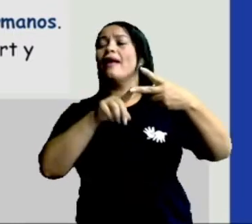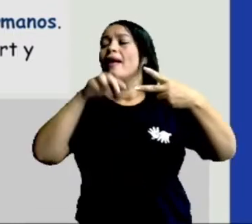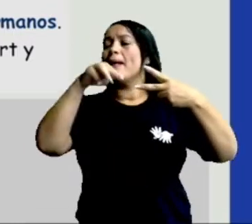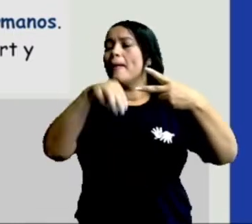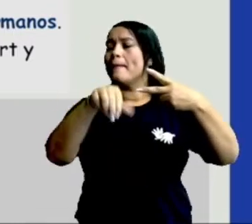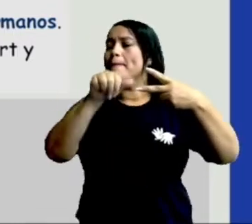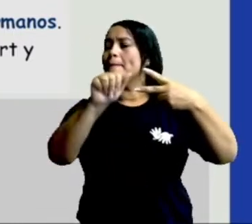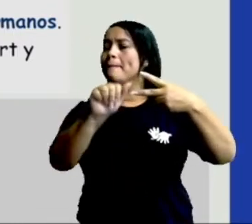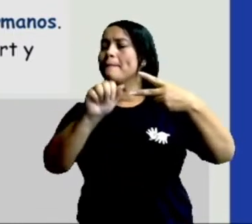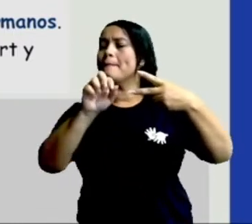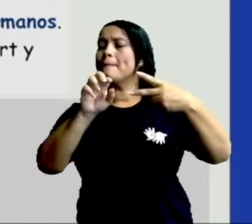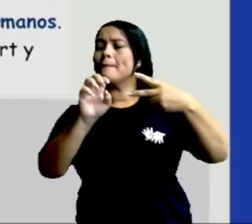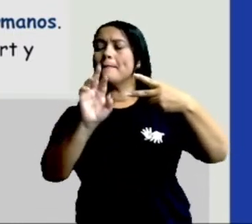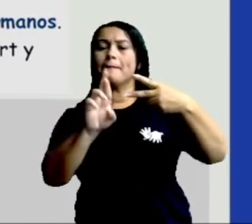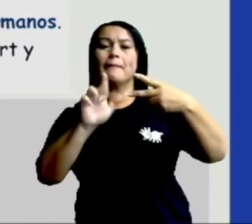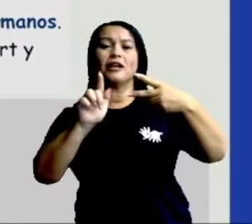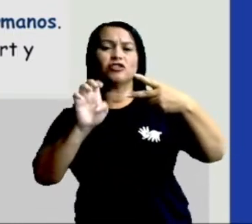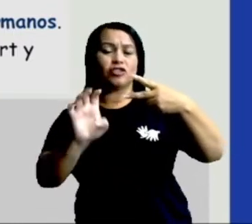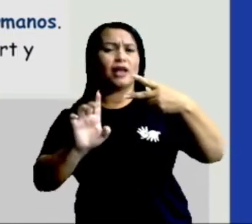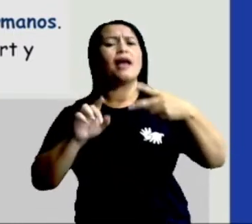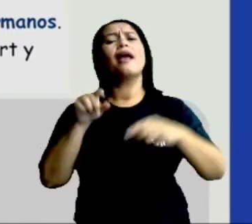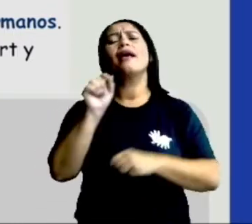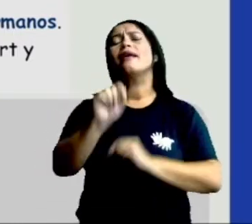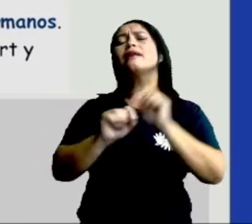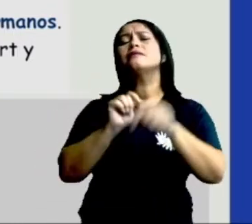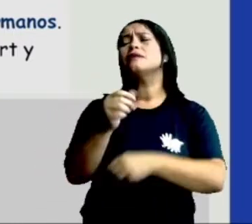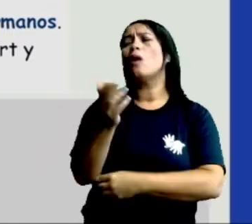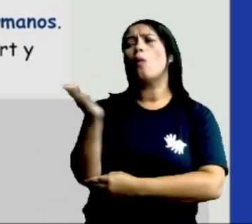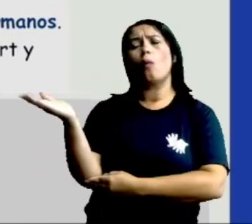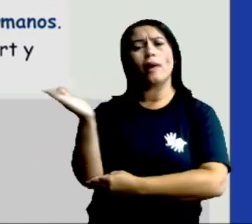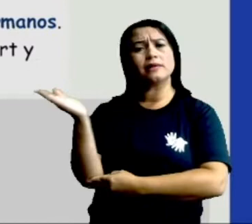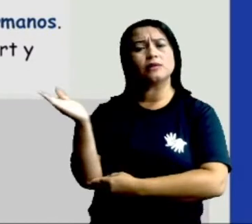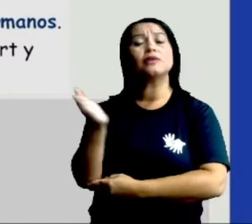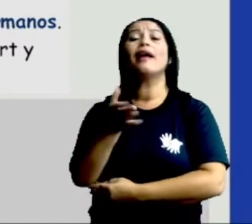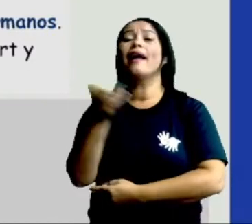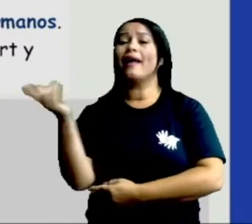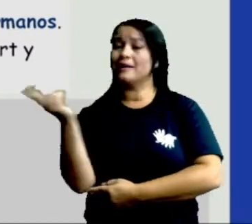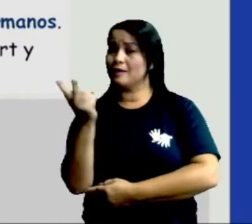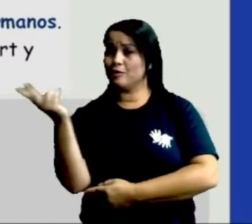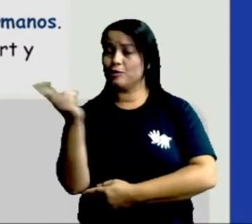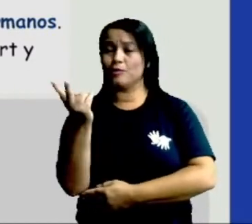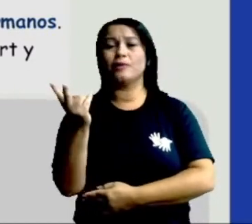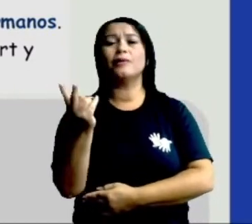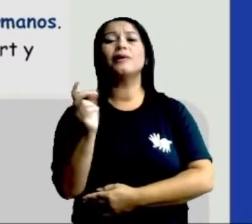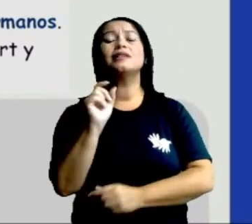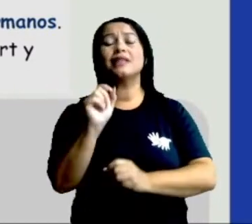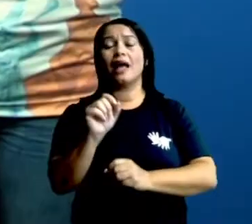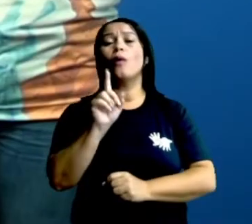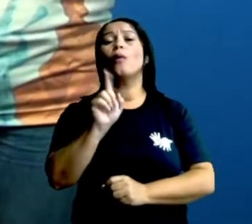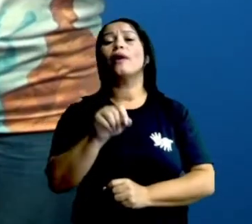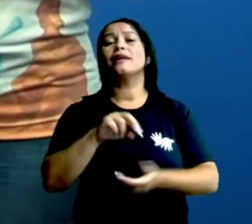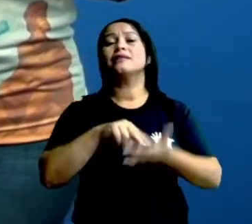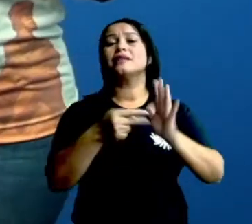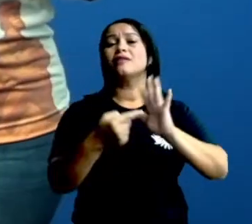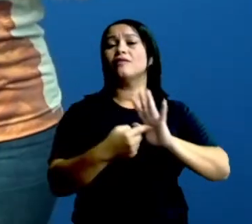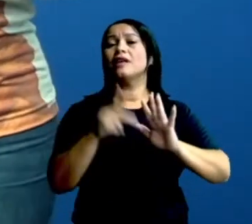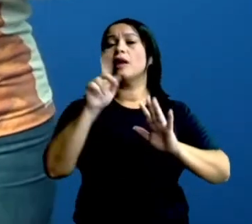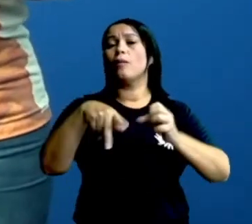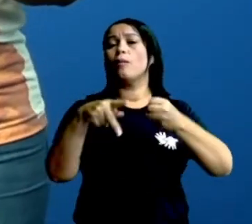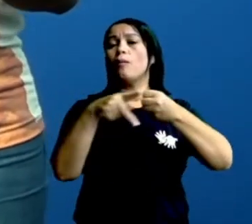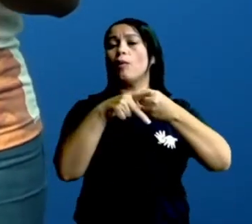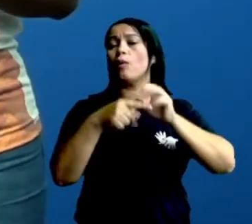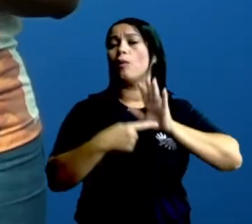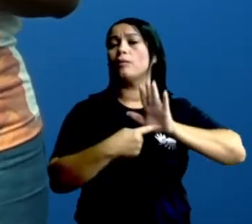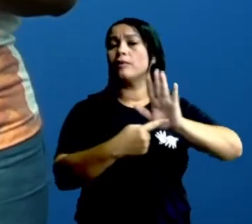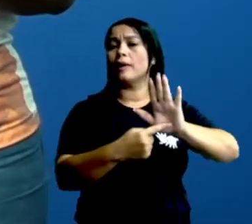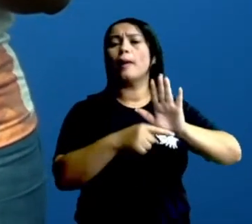a gente tem, ó, ¿quiénes son estos? Estos é um pronome